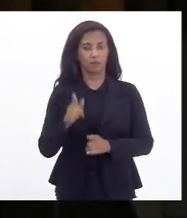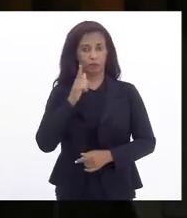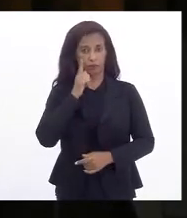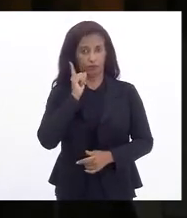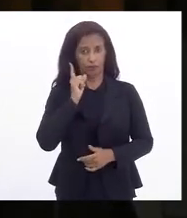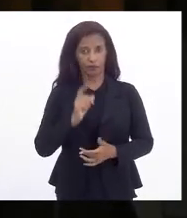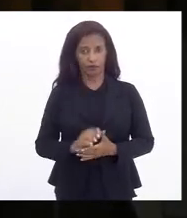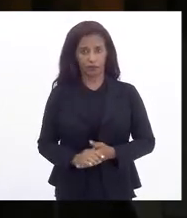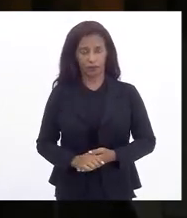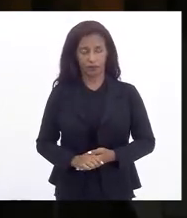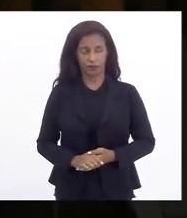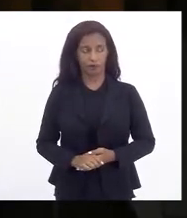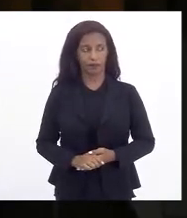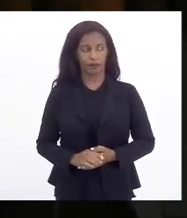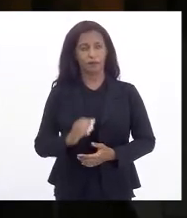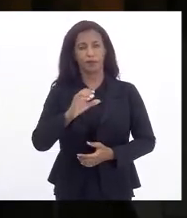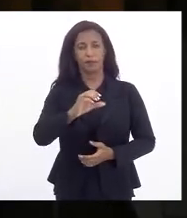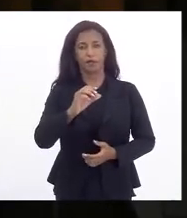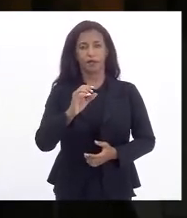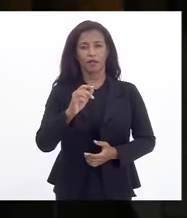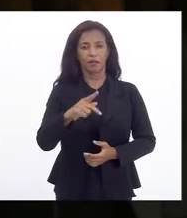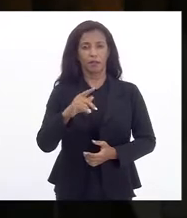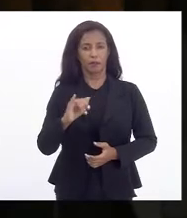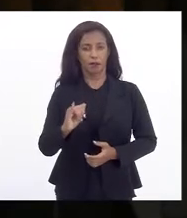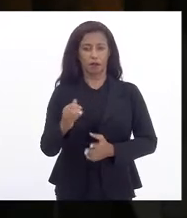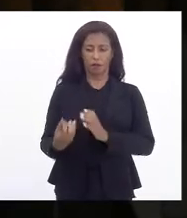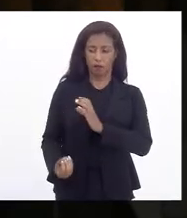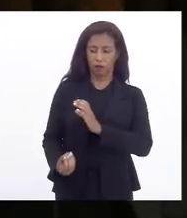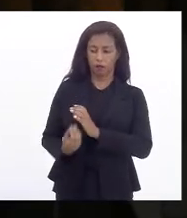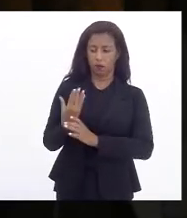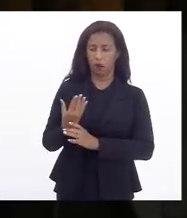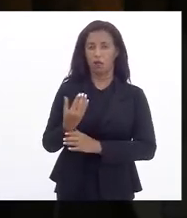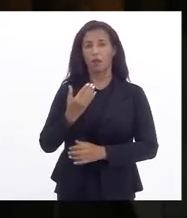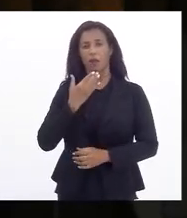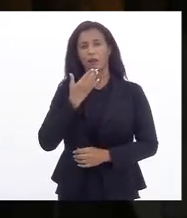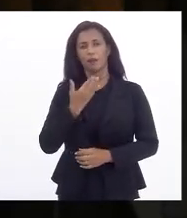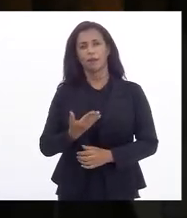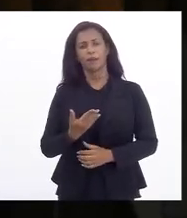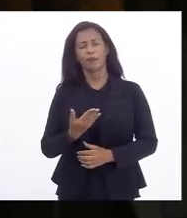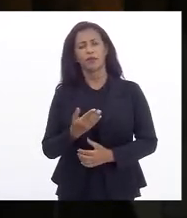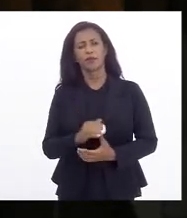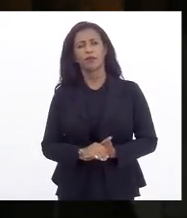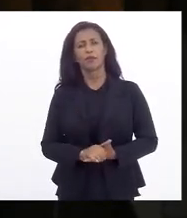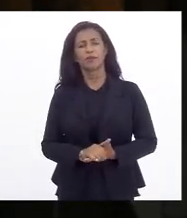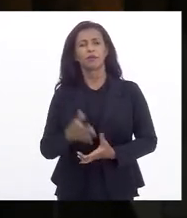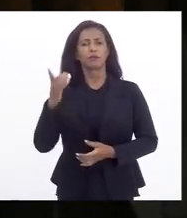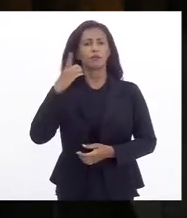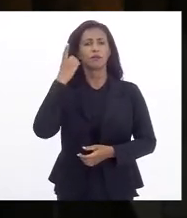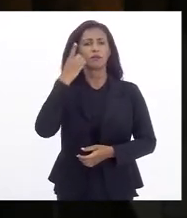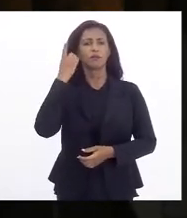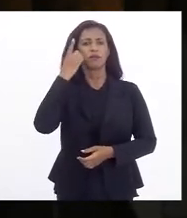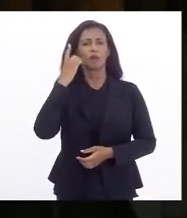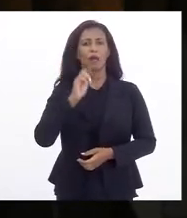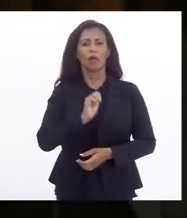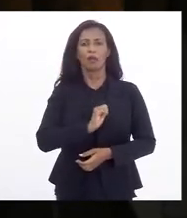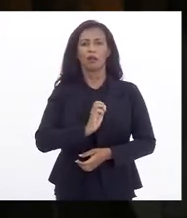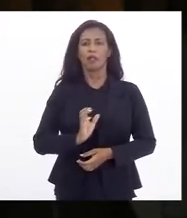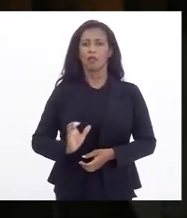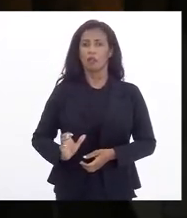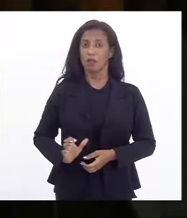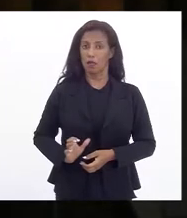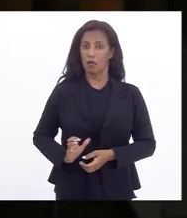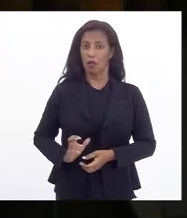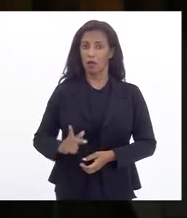ontem e a CPI nasceu com um pedido do deputado André